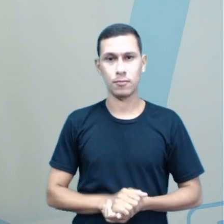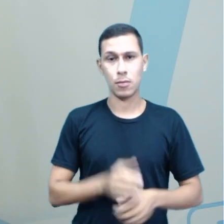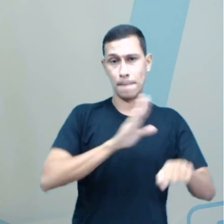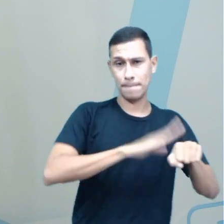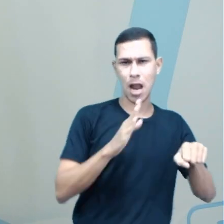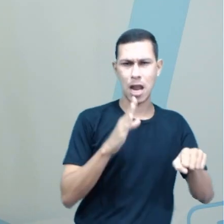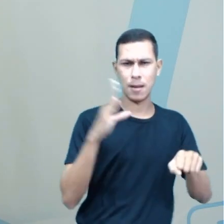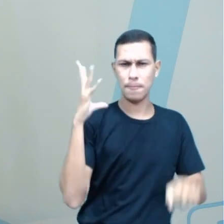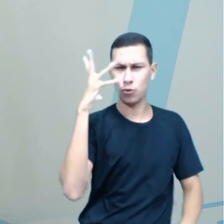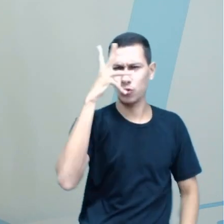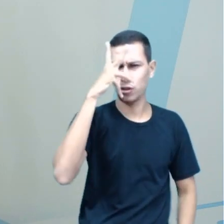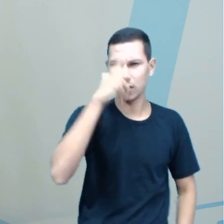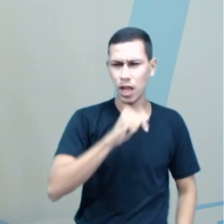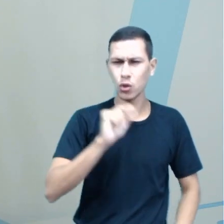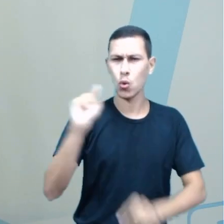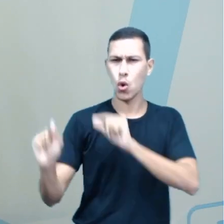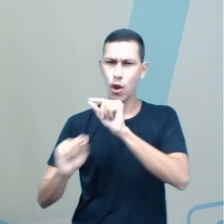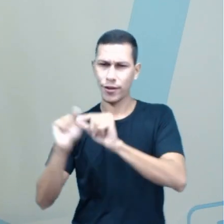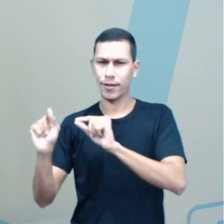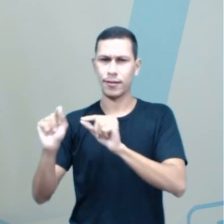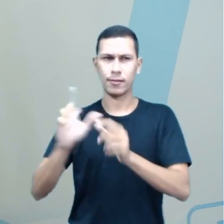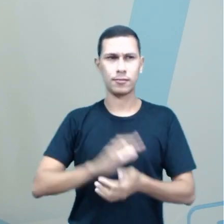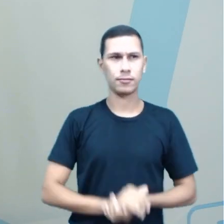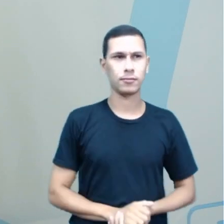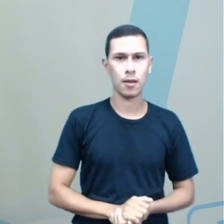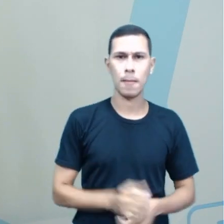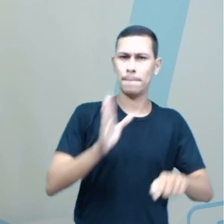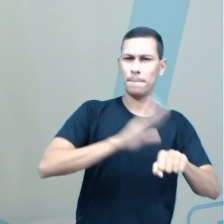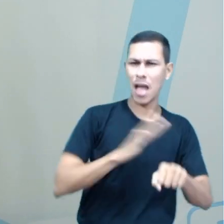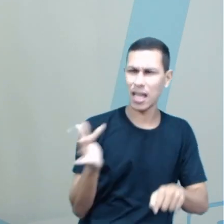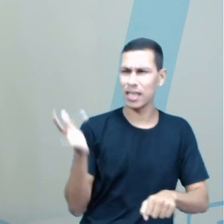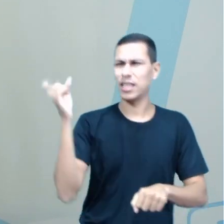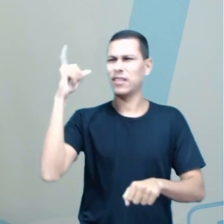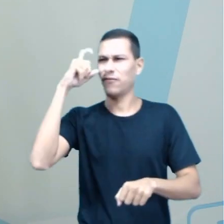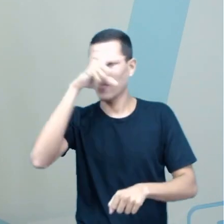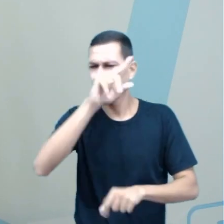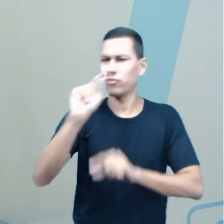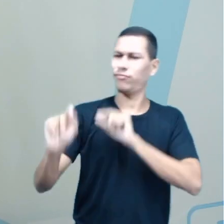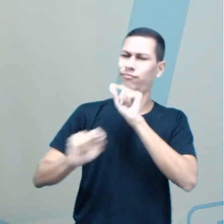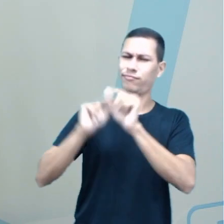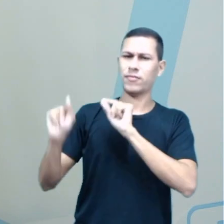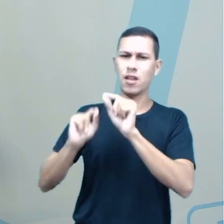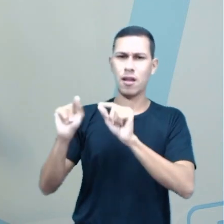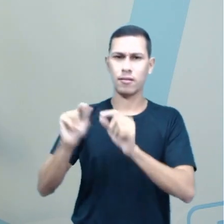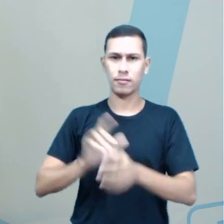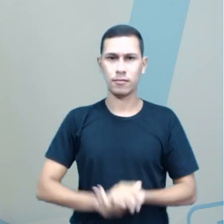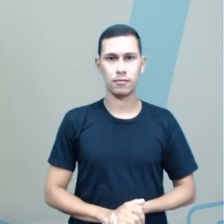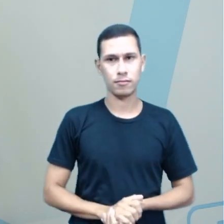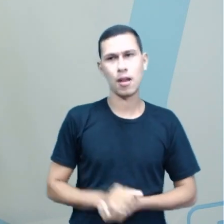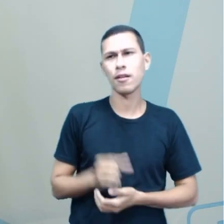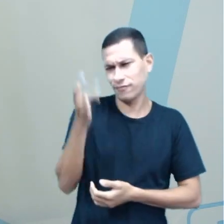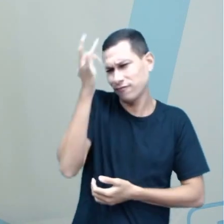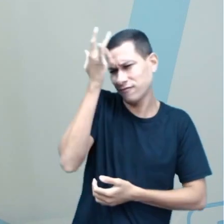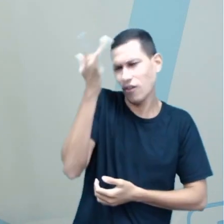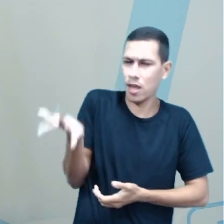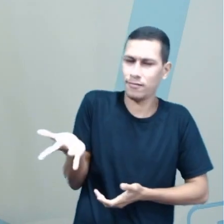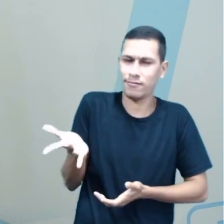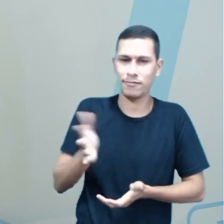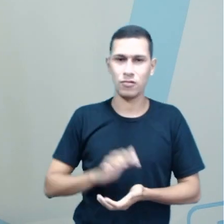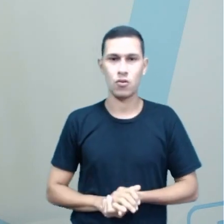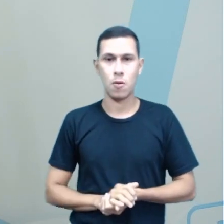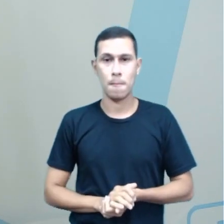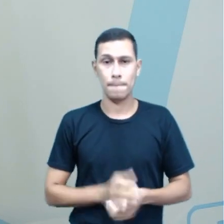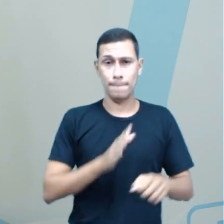bonito que. More difficult than, mais difícil que. Então, não tem dificuldade, né? Se tiver